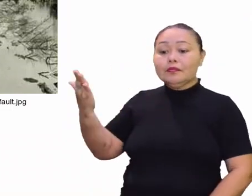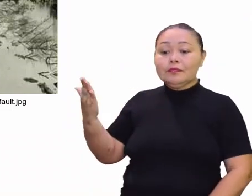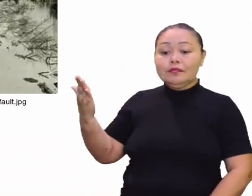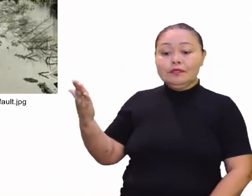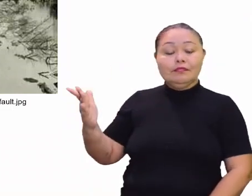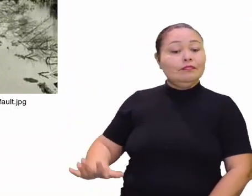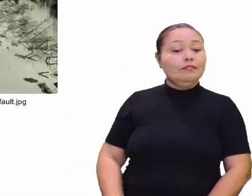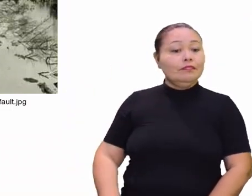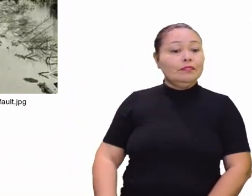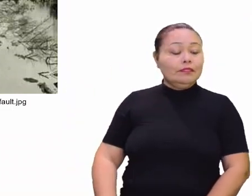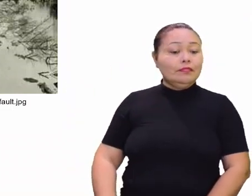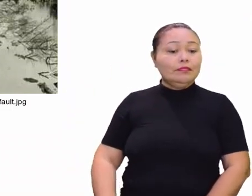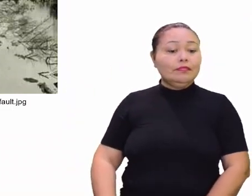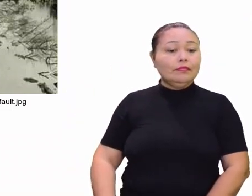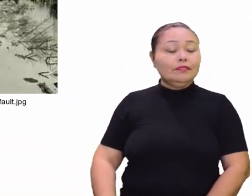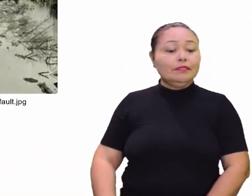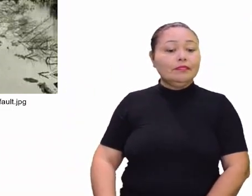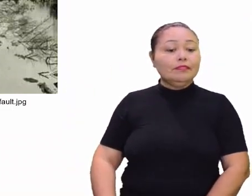só,